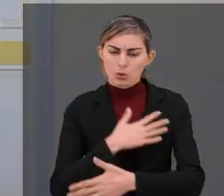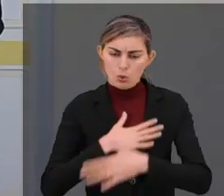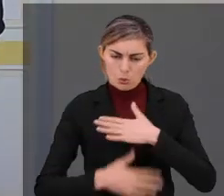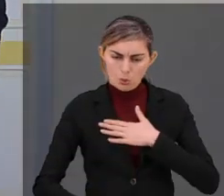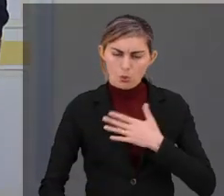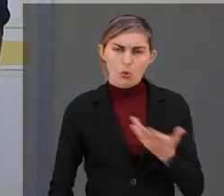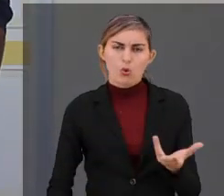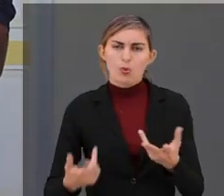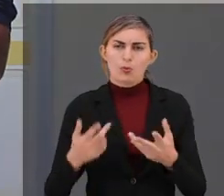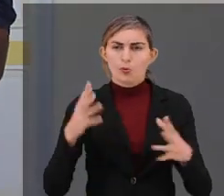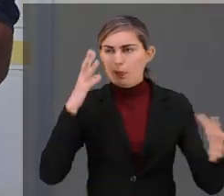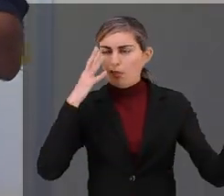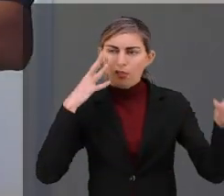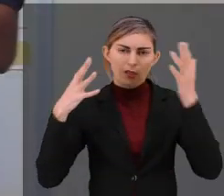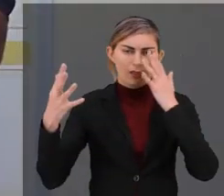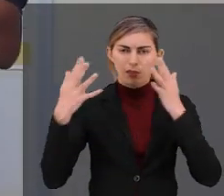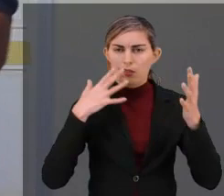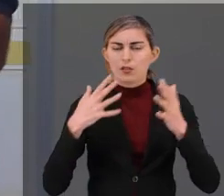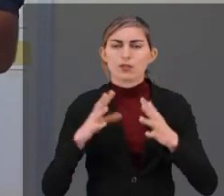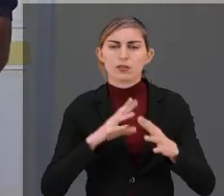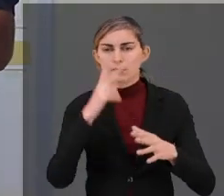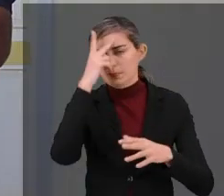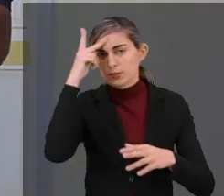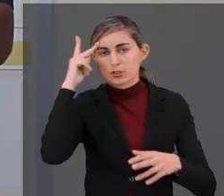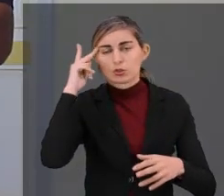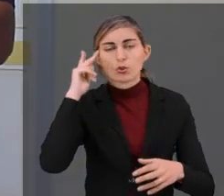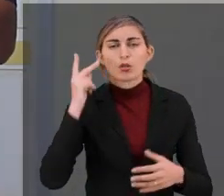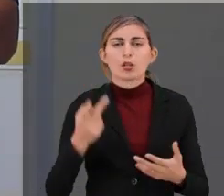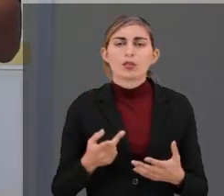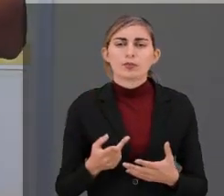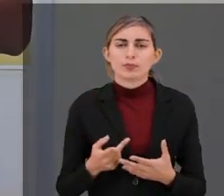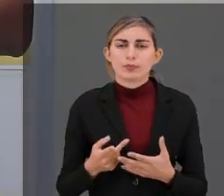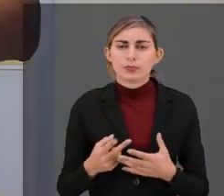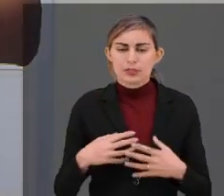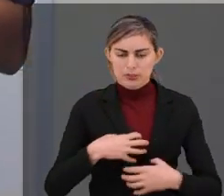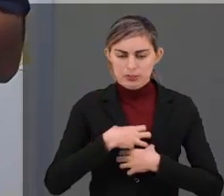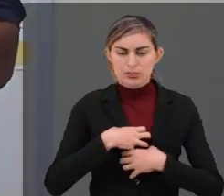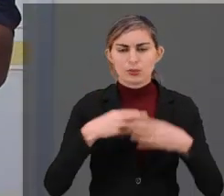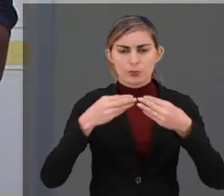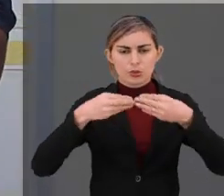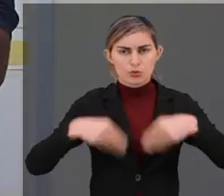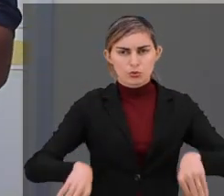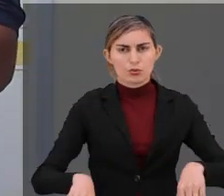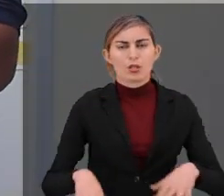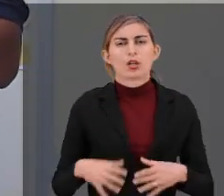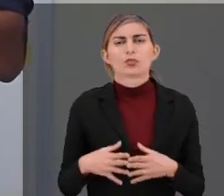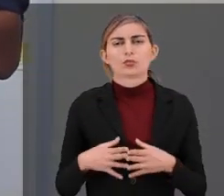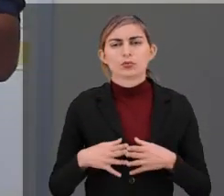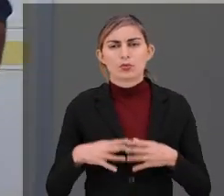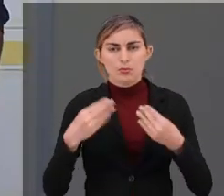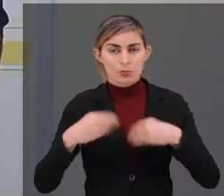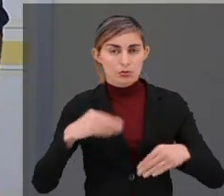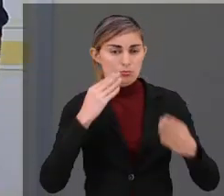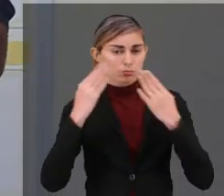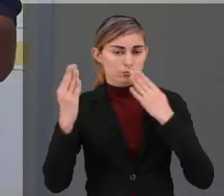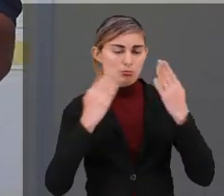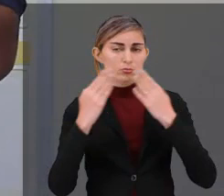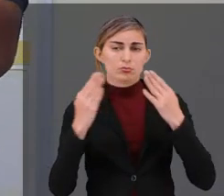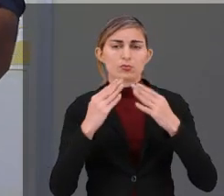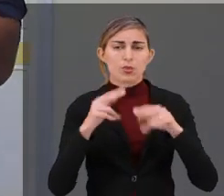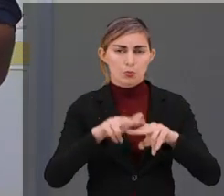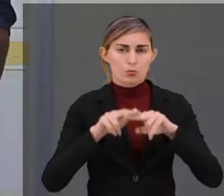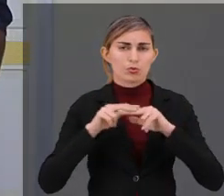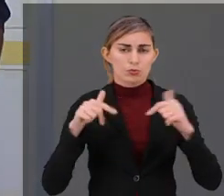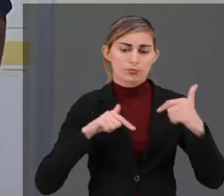ou perturbação funcional, e aí colocou aquele pessoal que se sente prejudicado psicologicamente por conta